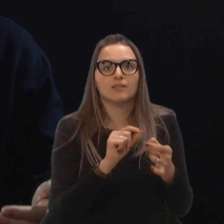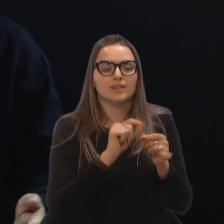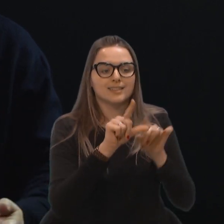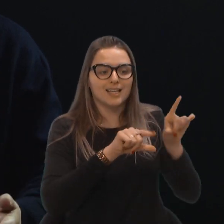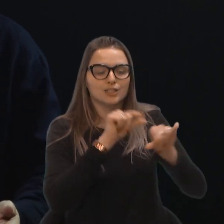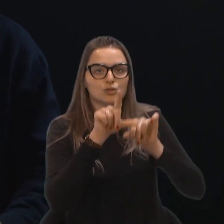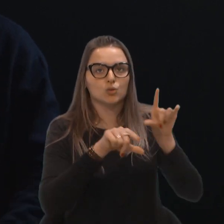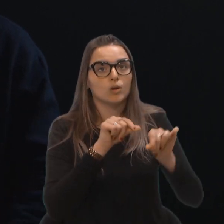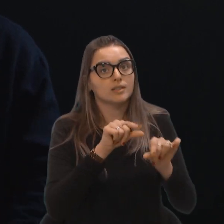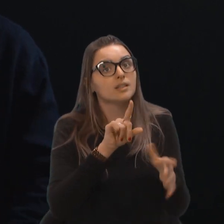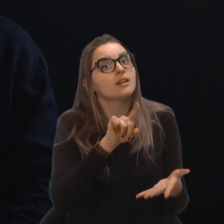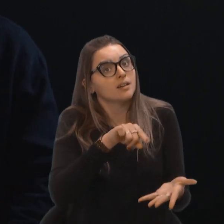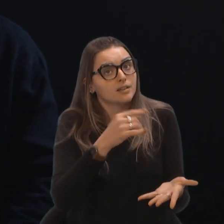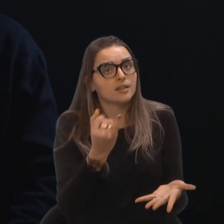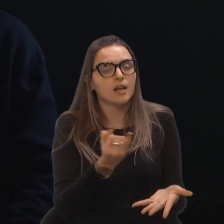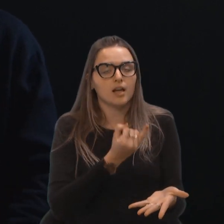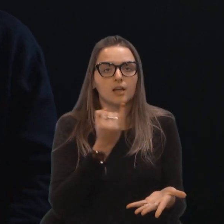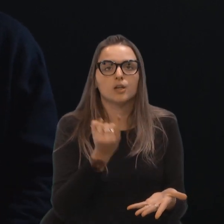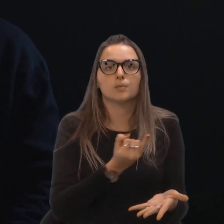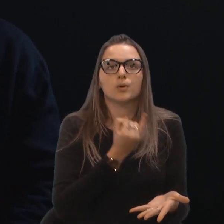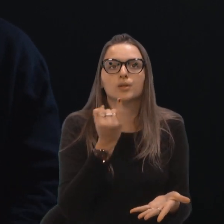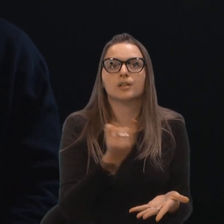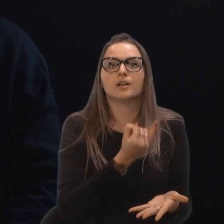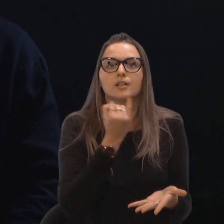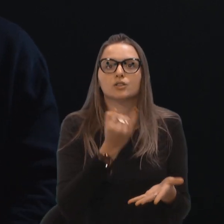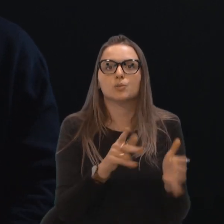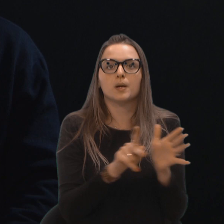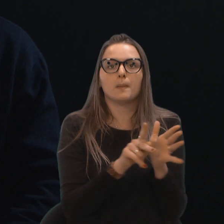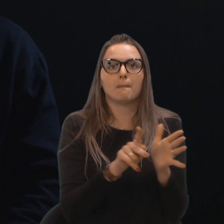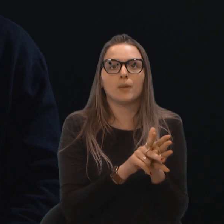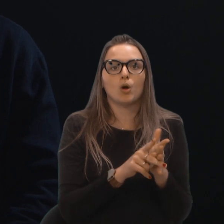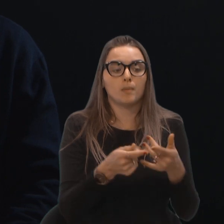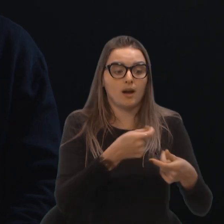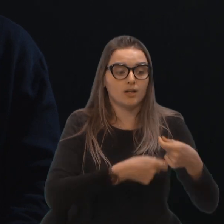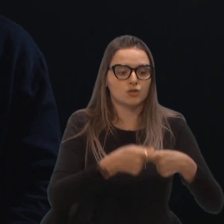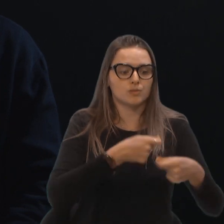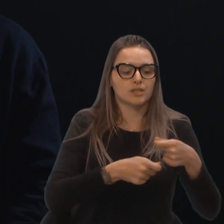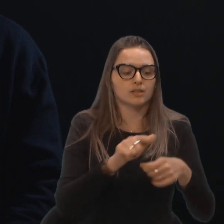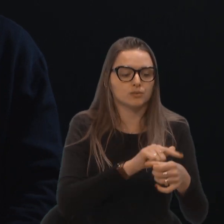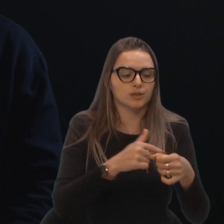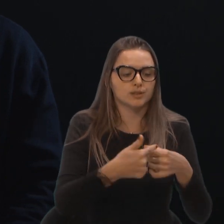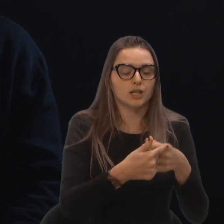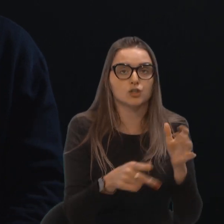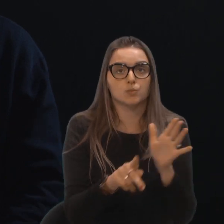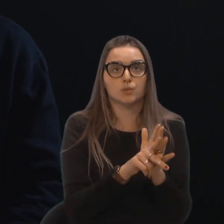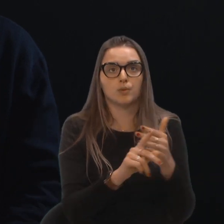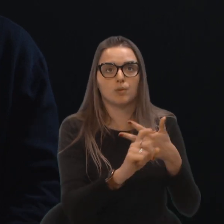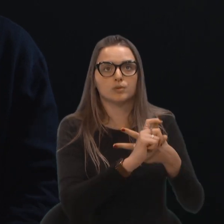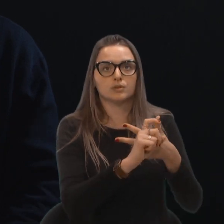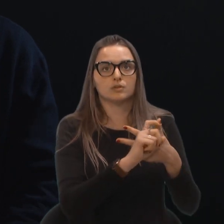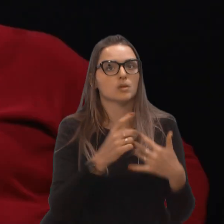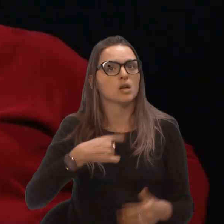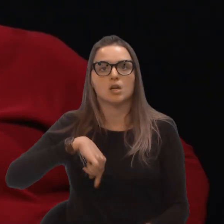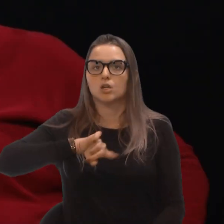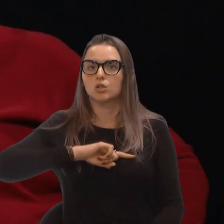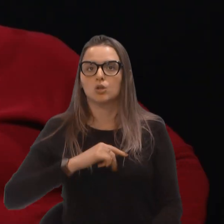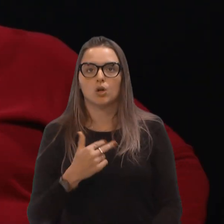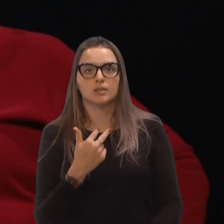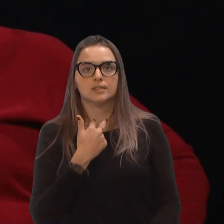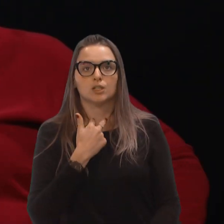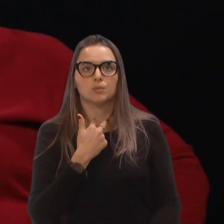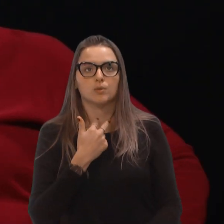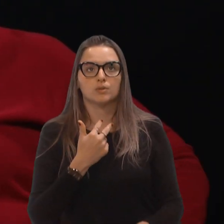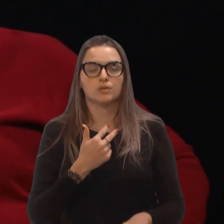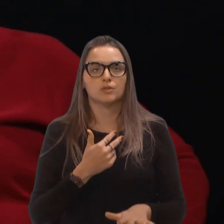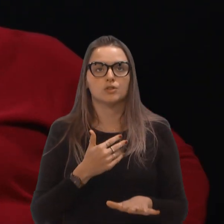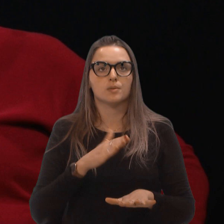de tomar decisões que são importantes para a própria gestão da cidade, para o poder executivo. A gente não